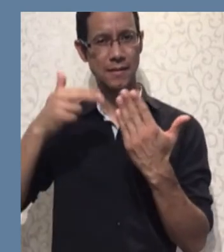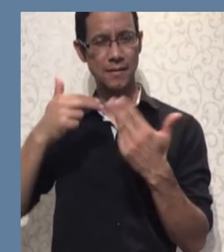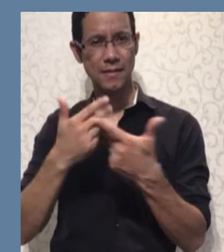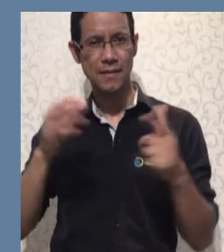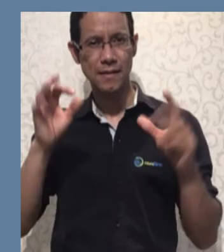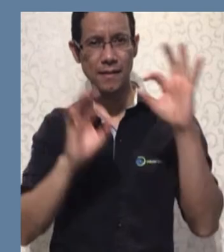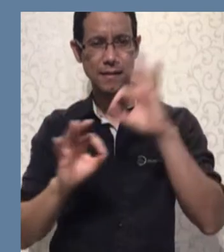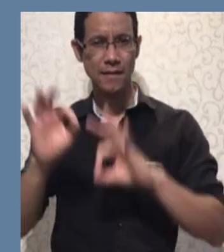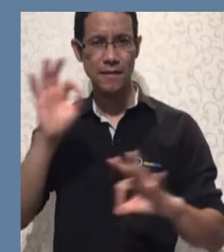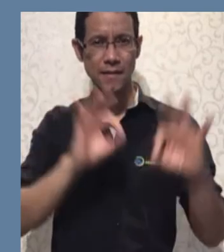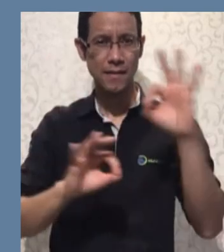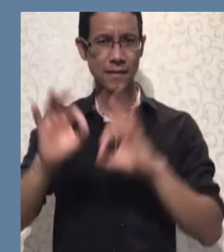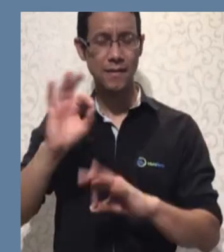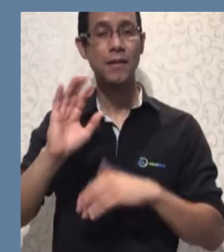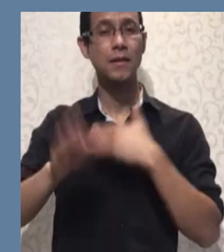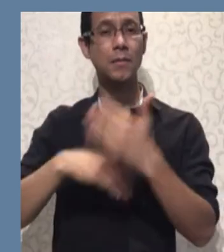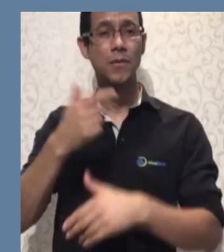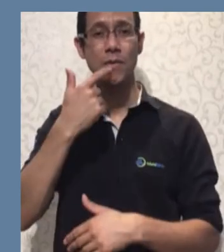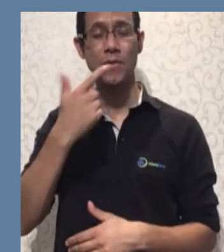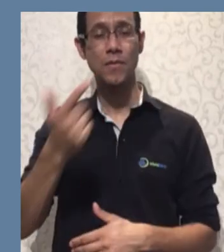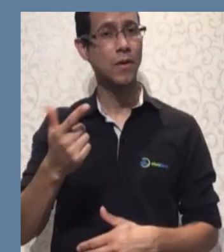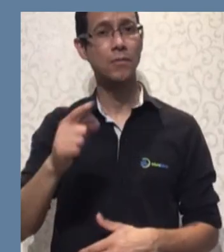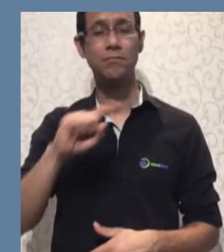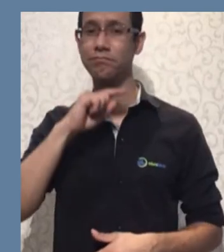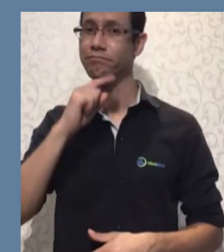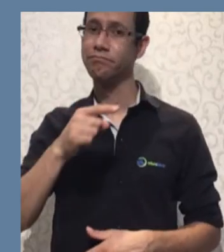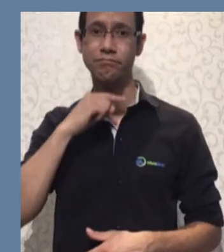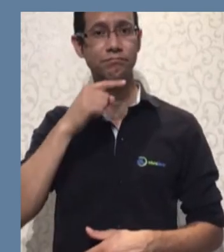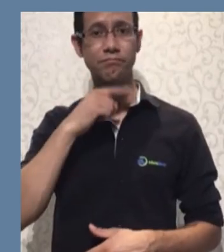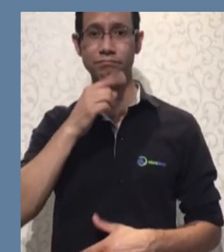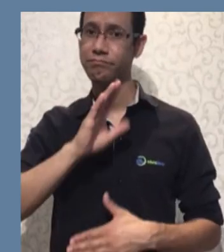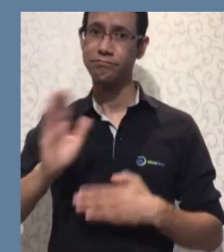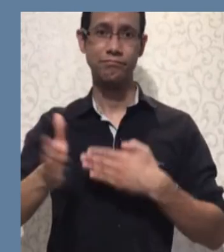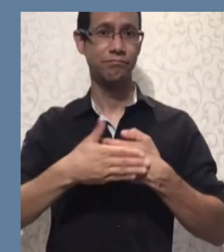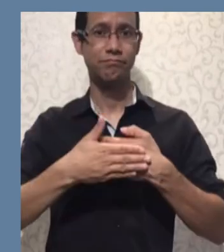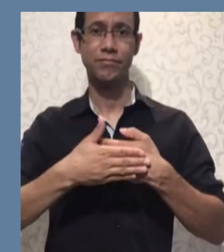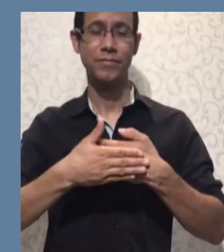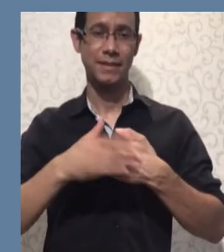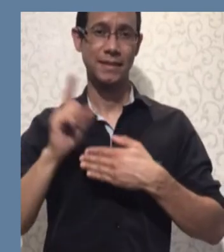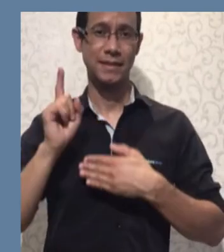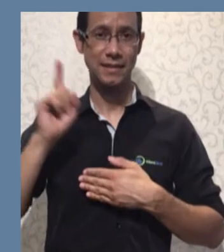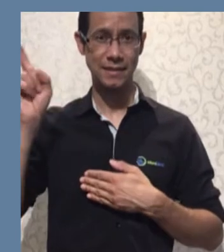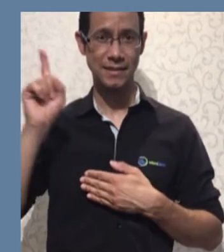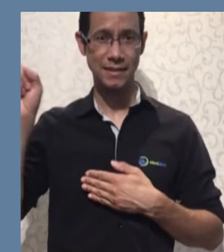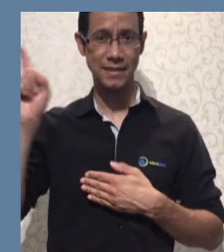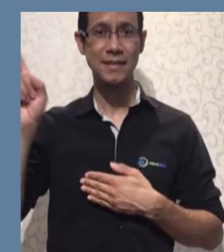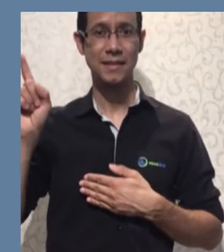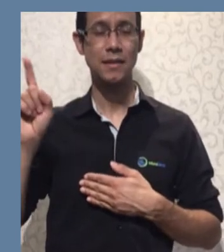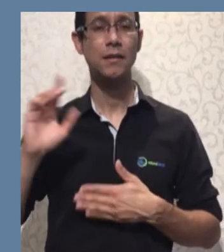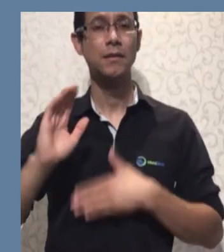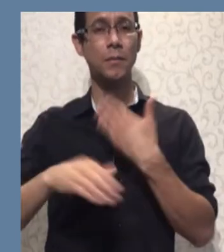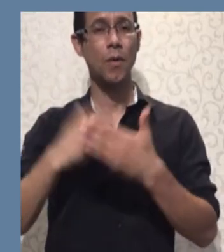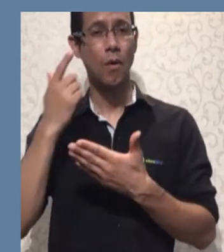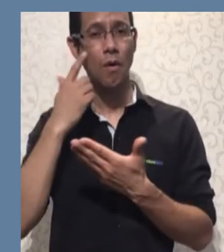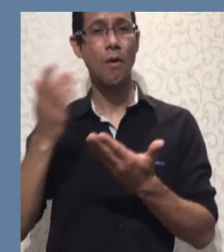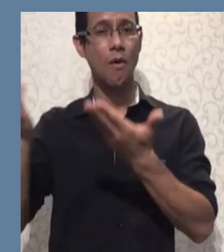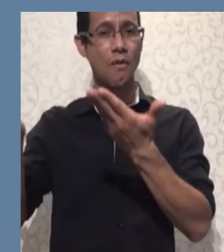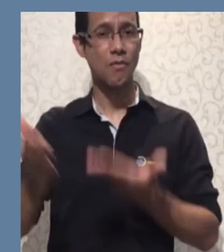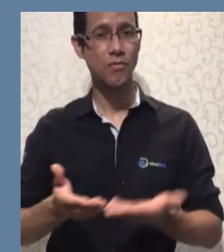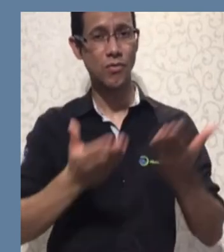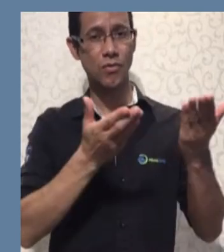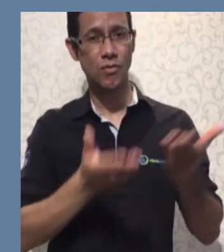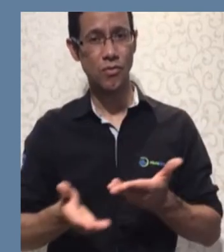de que a pintura ficaria indisponível, esse ícone ficaria indisponível, e ele convidou artistas que atuam